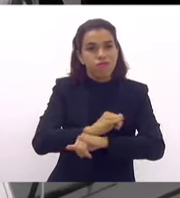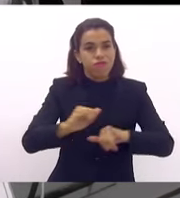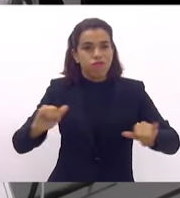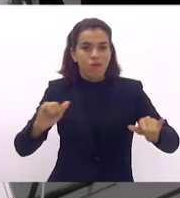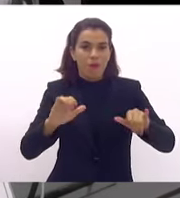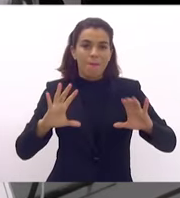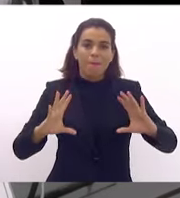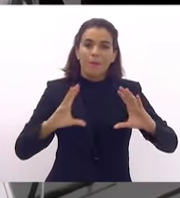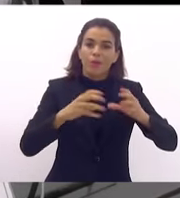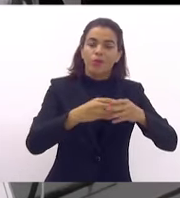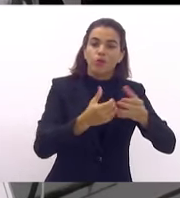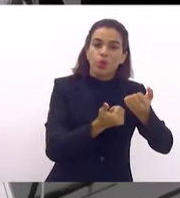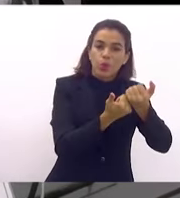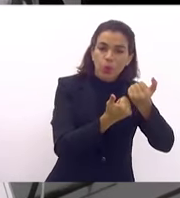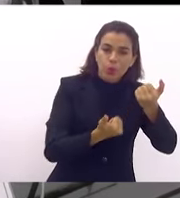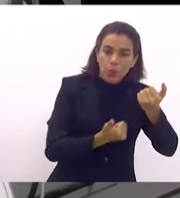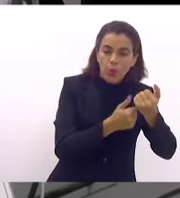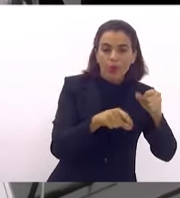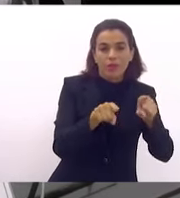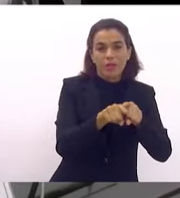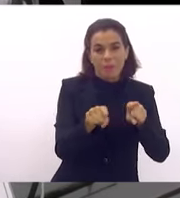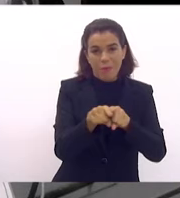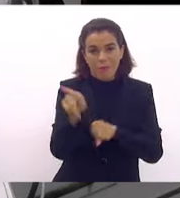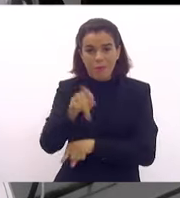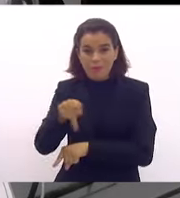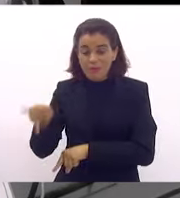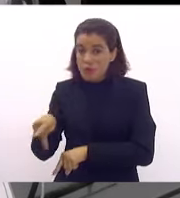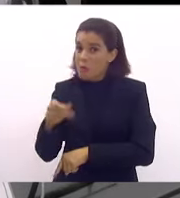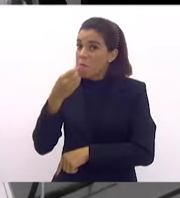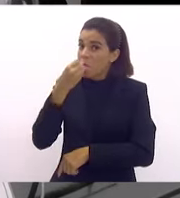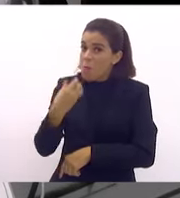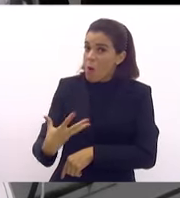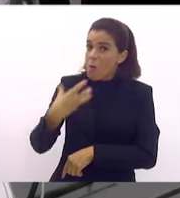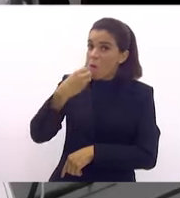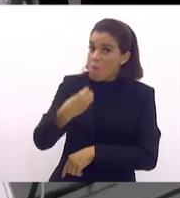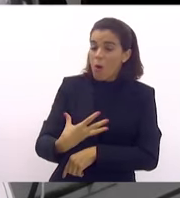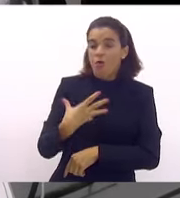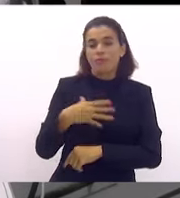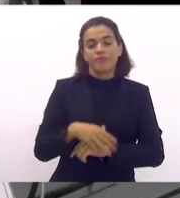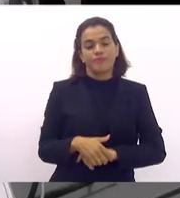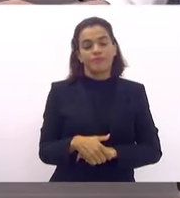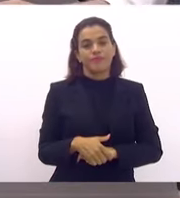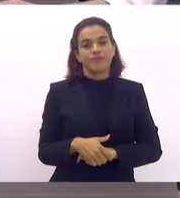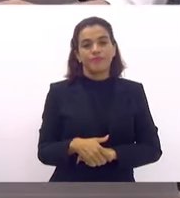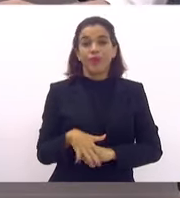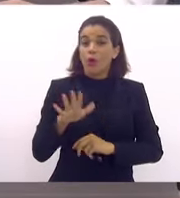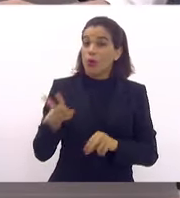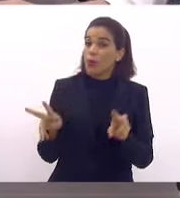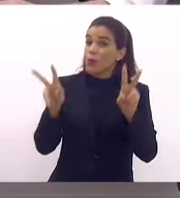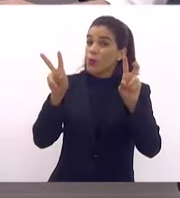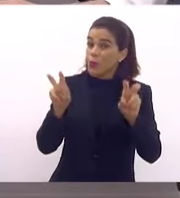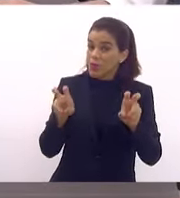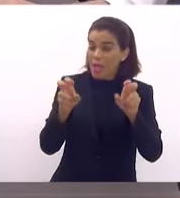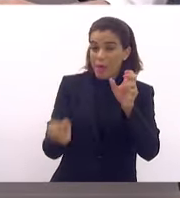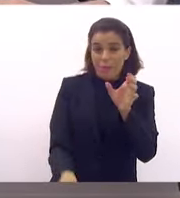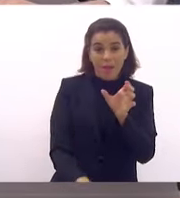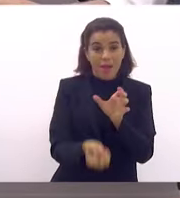os tutores e professores da Fundação CCR. Muito bom, muito bom. A palavra, deputado Luiz Paulo. Já que o tema veio à